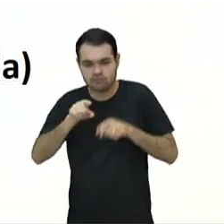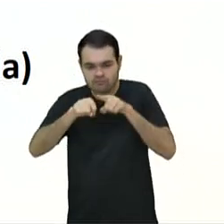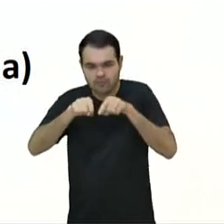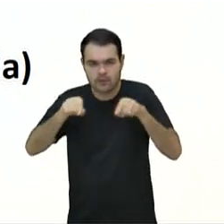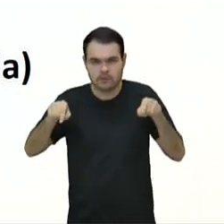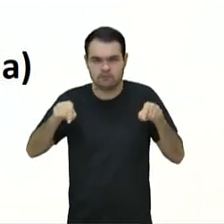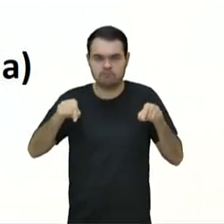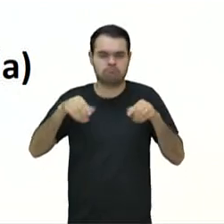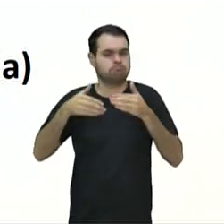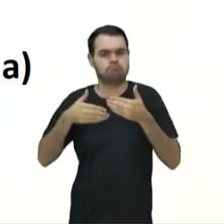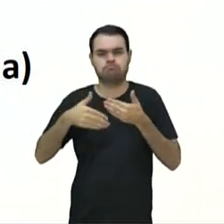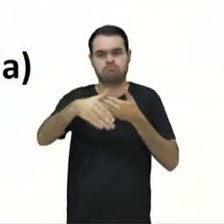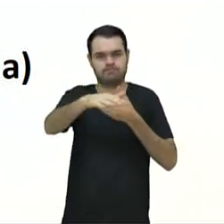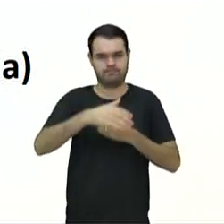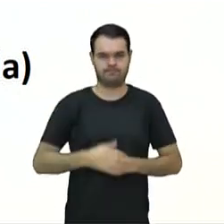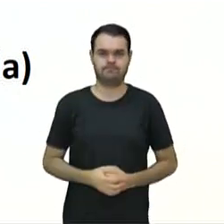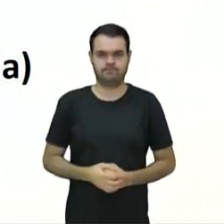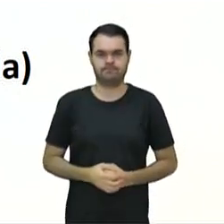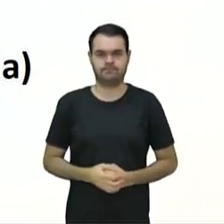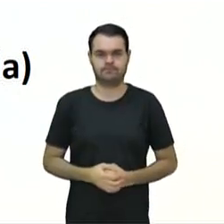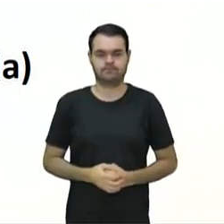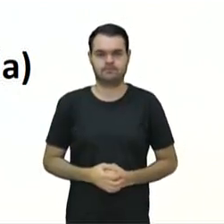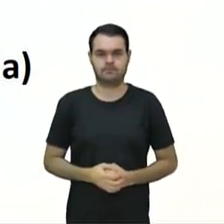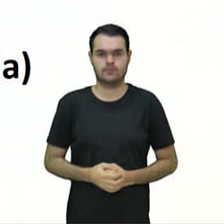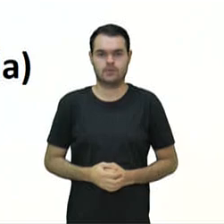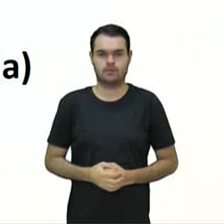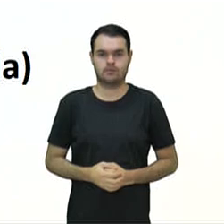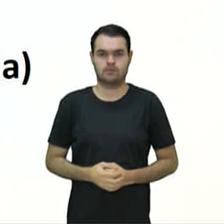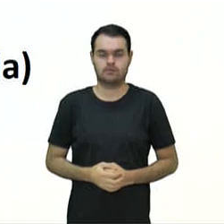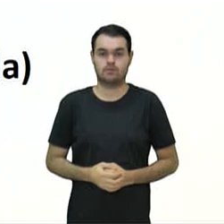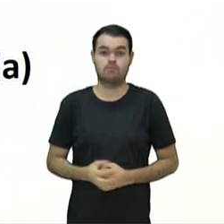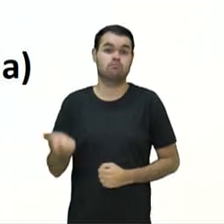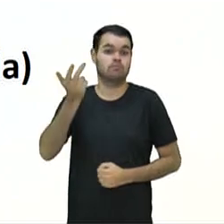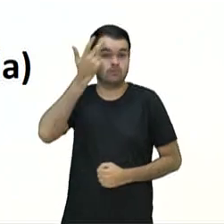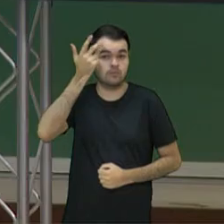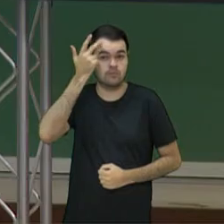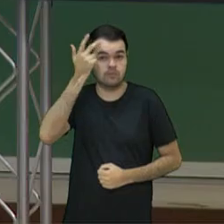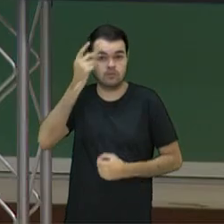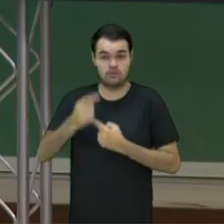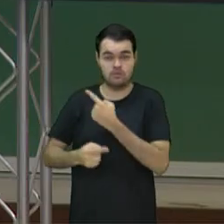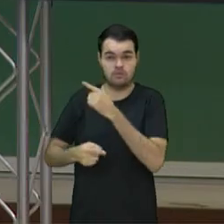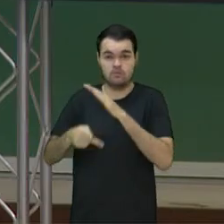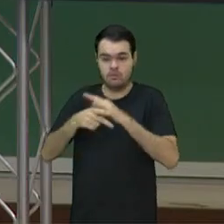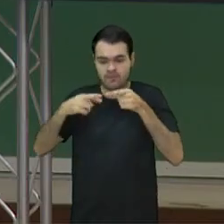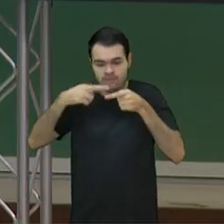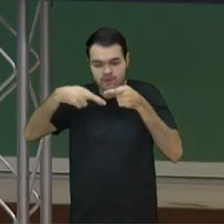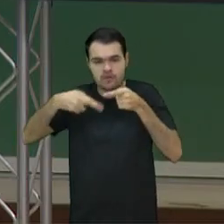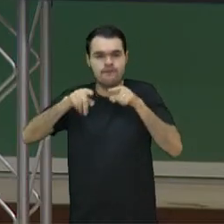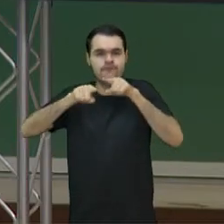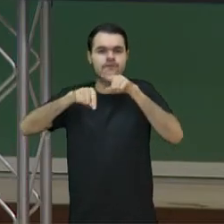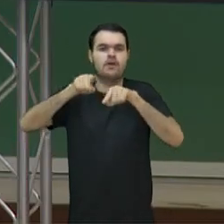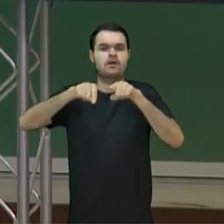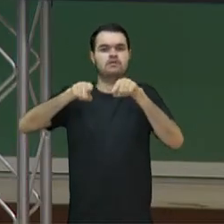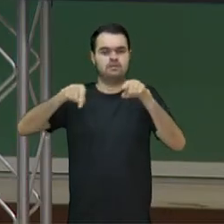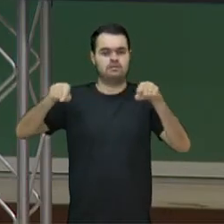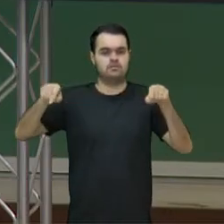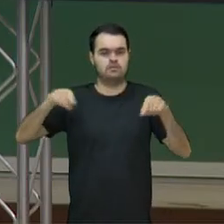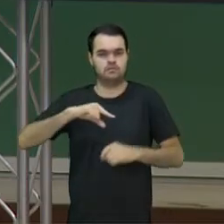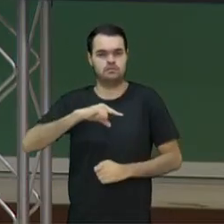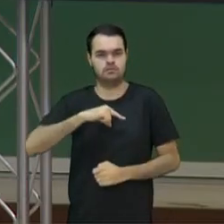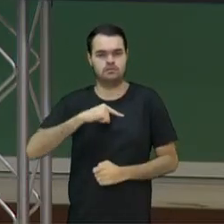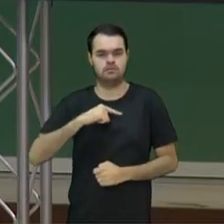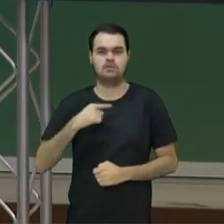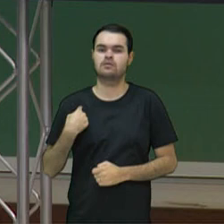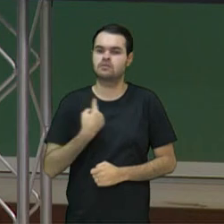margem. E assim por diante. Tá? Então, geralmente, esses resistores são de resistências variáveis. E